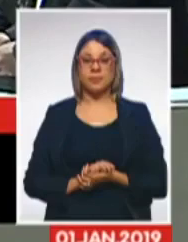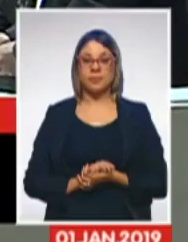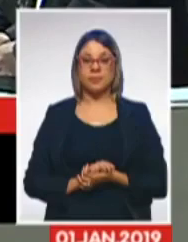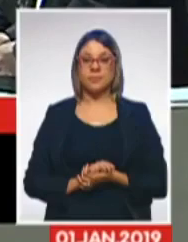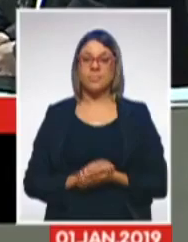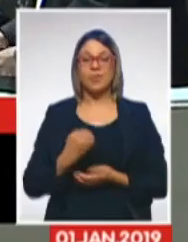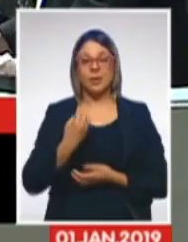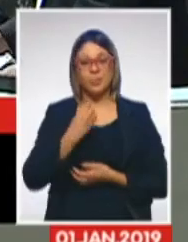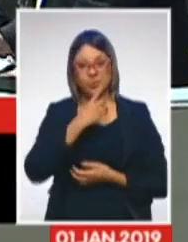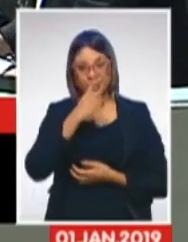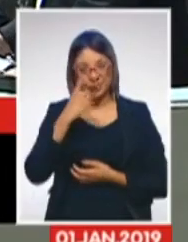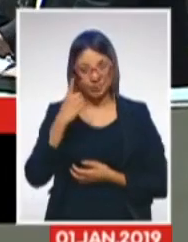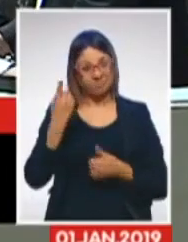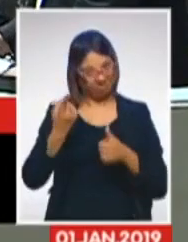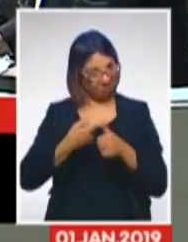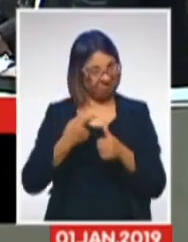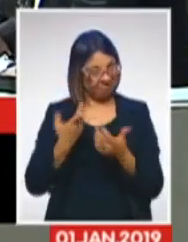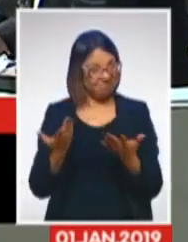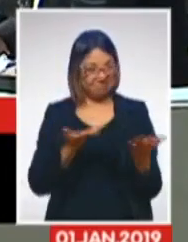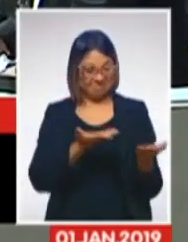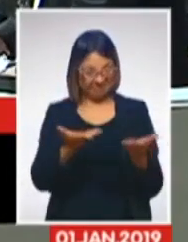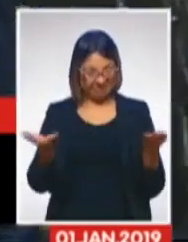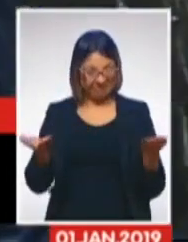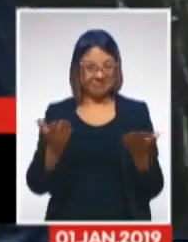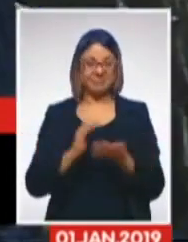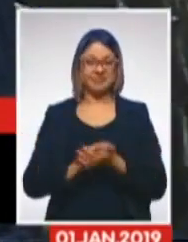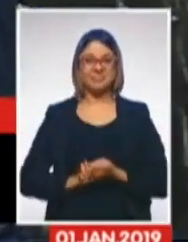Bom dia, primeiro, a todos.